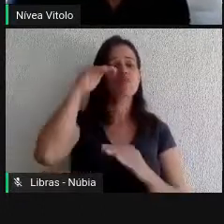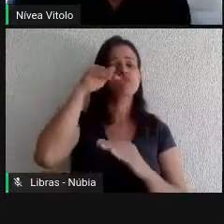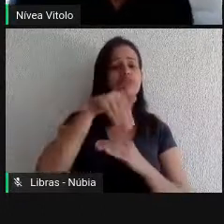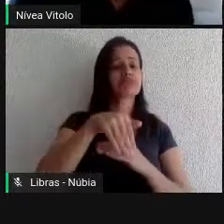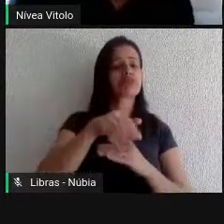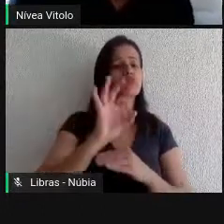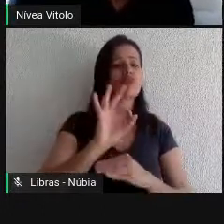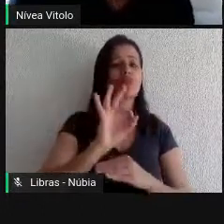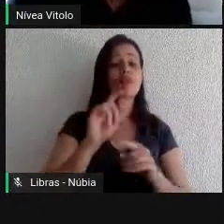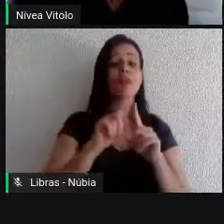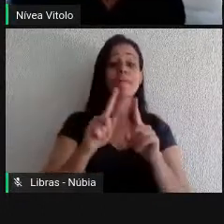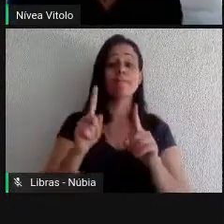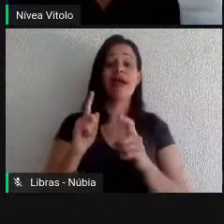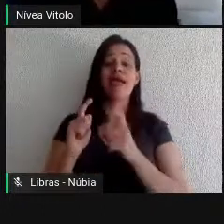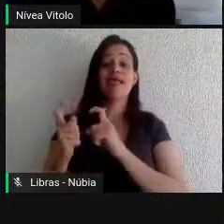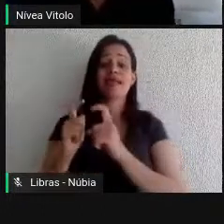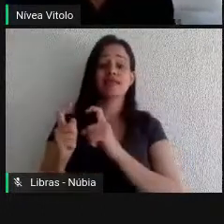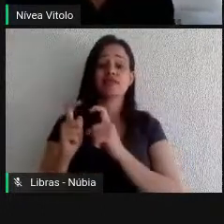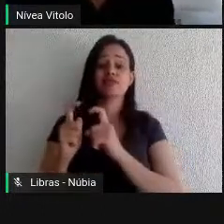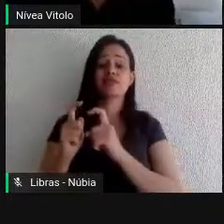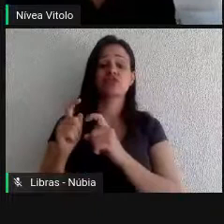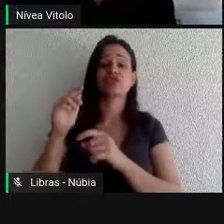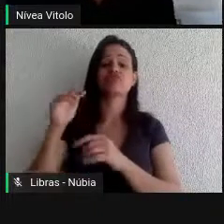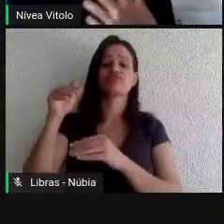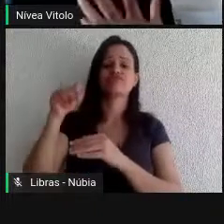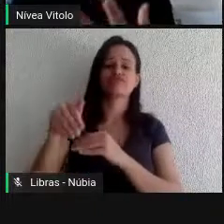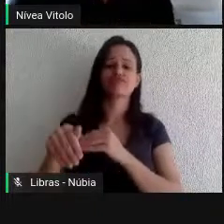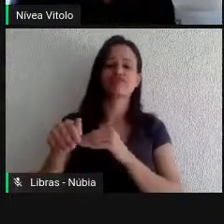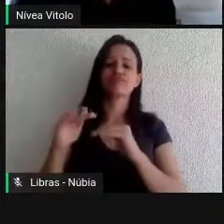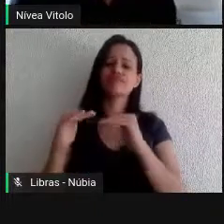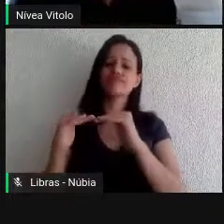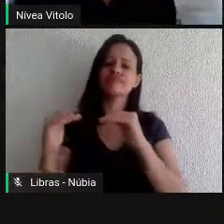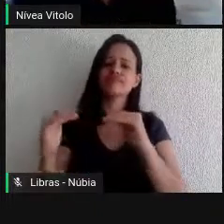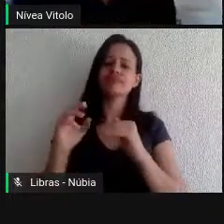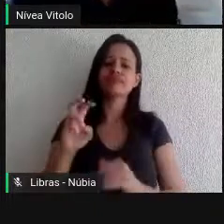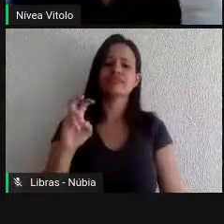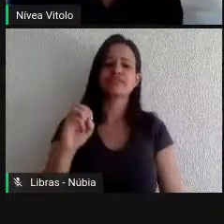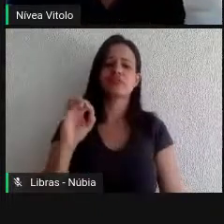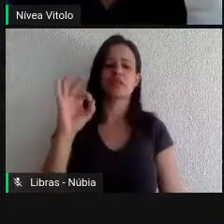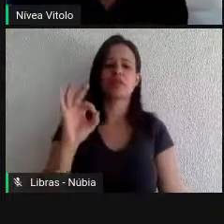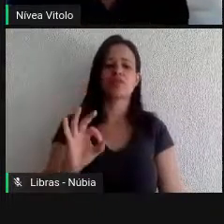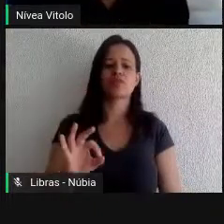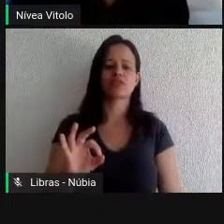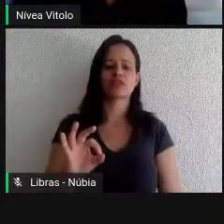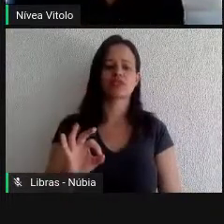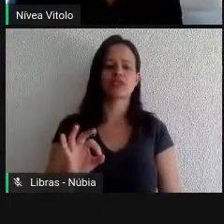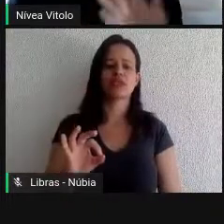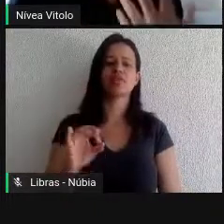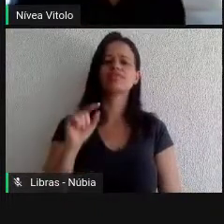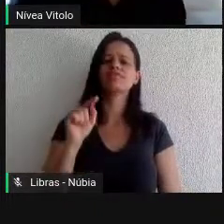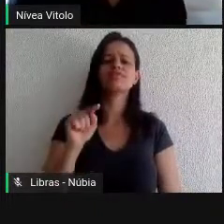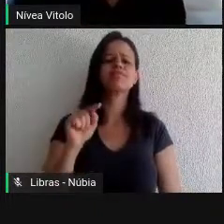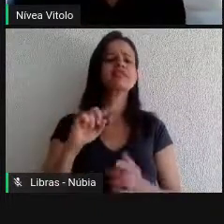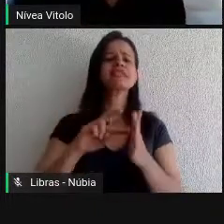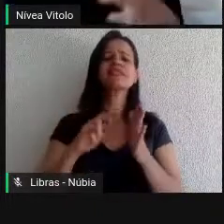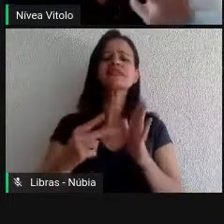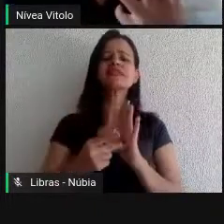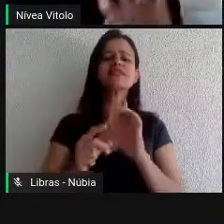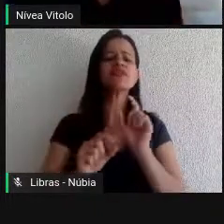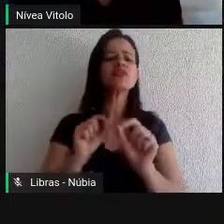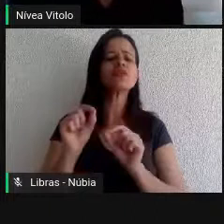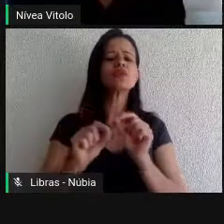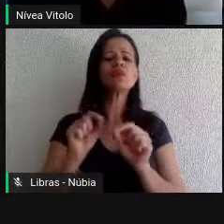do Executivo também ficou inferior a 50%, o que indica que o Legislativo